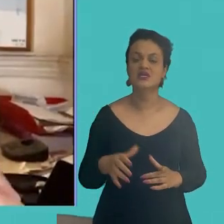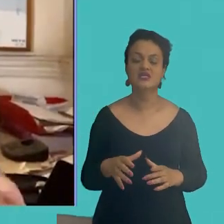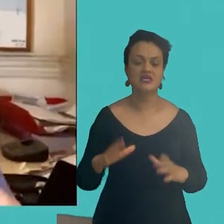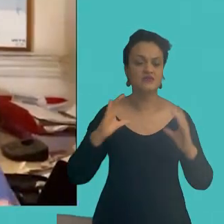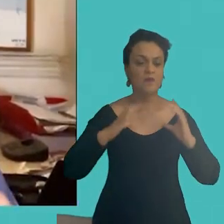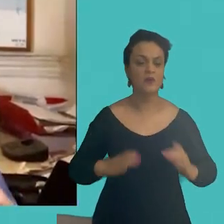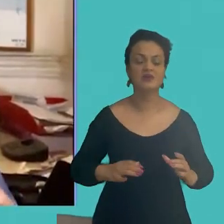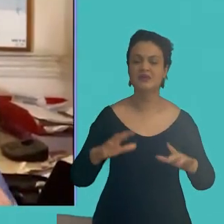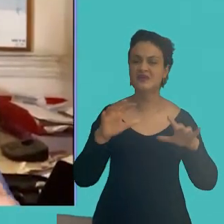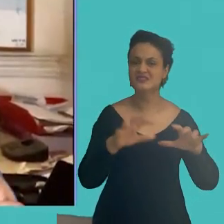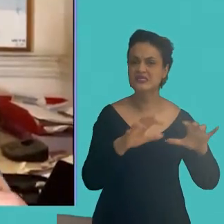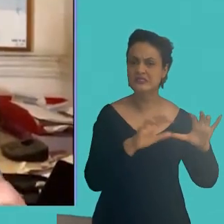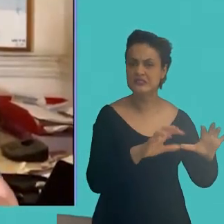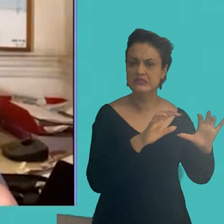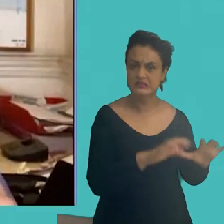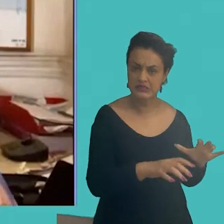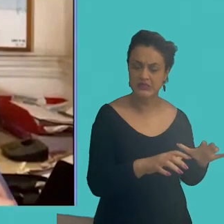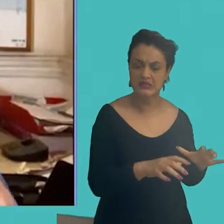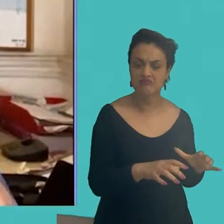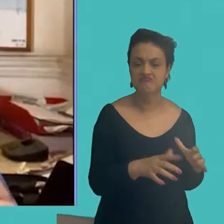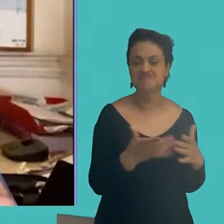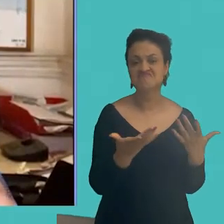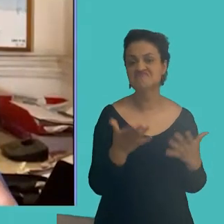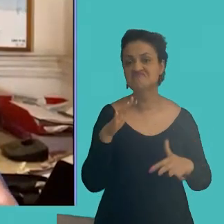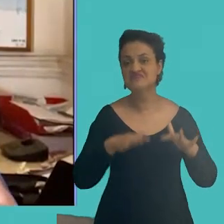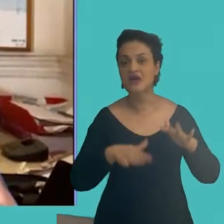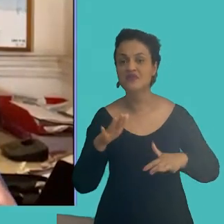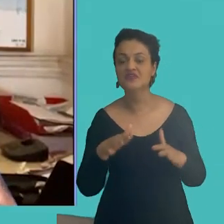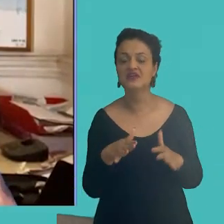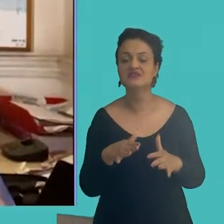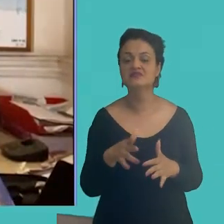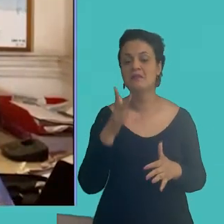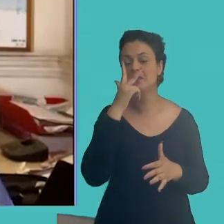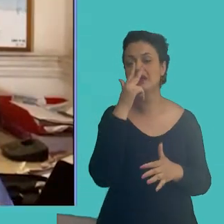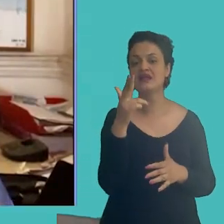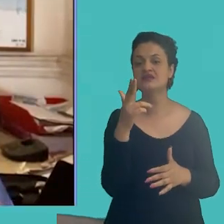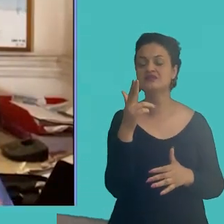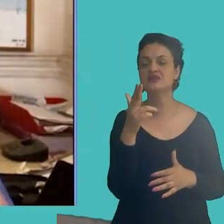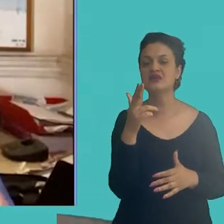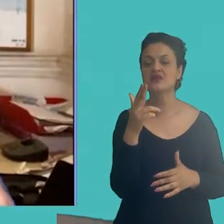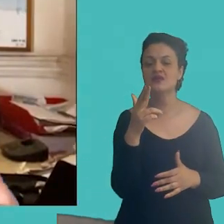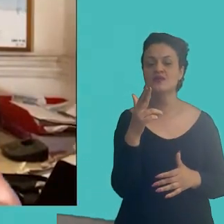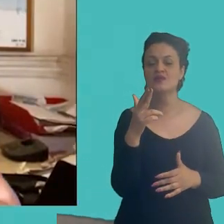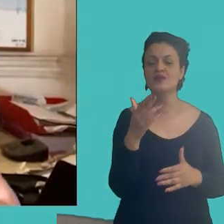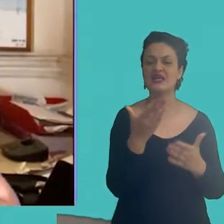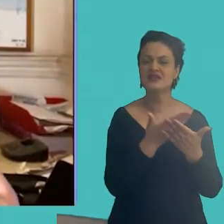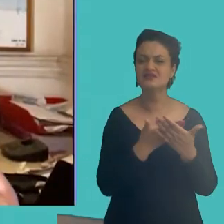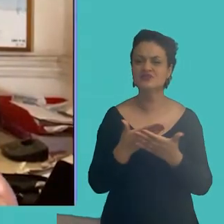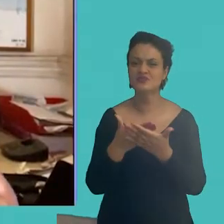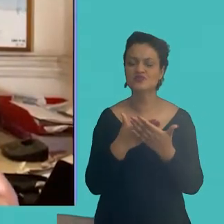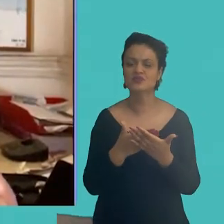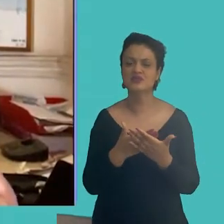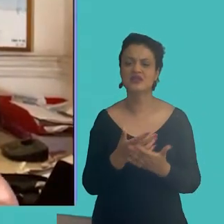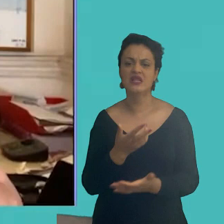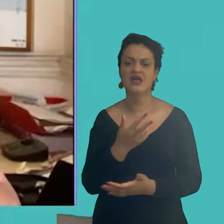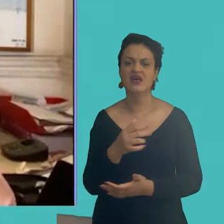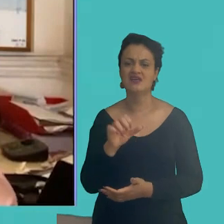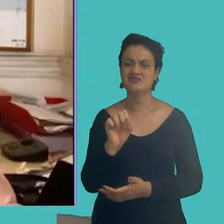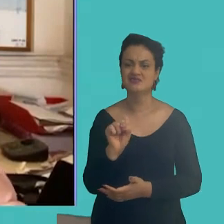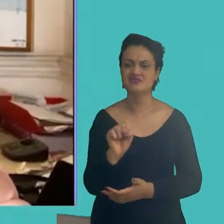talvez esteja dada naqueles estudiosos de seitas, nos estudiosos